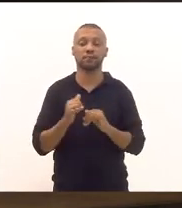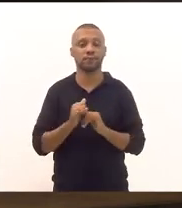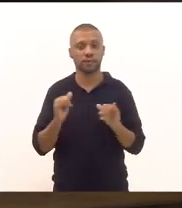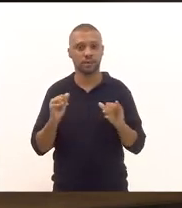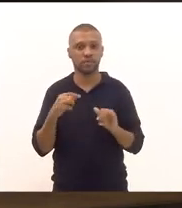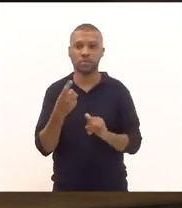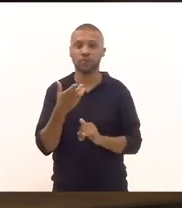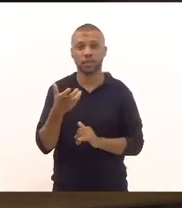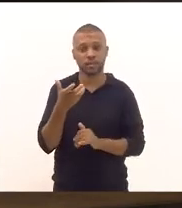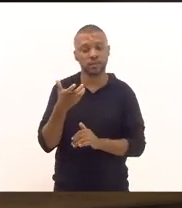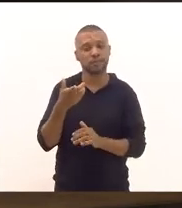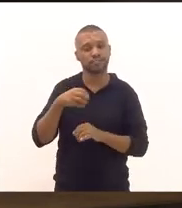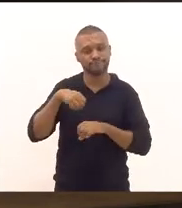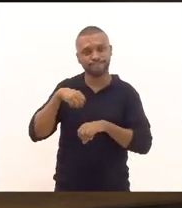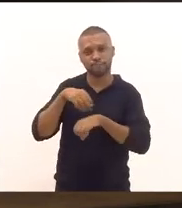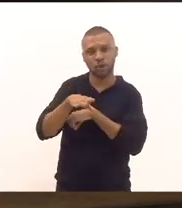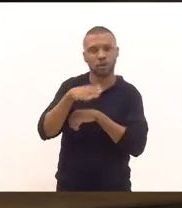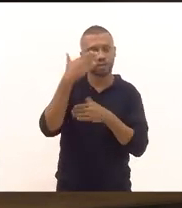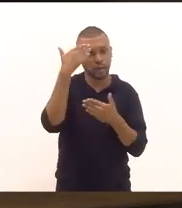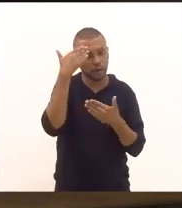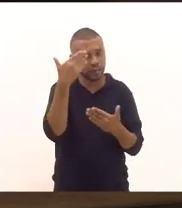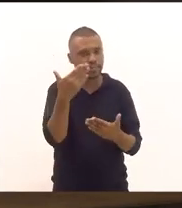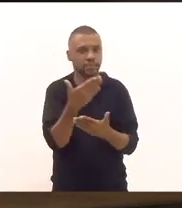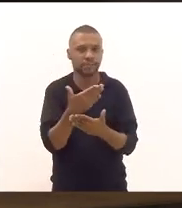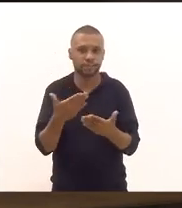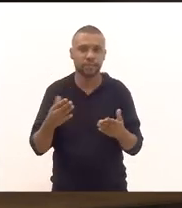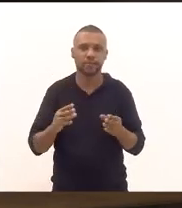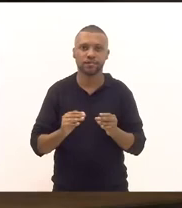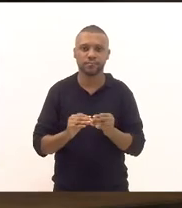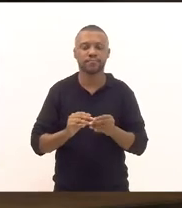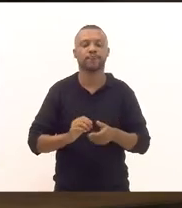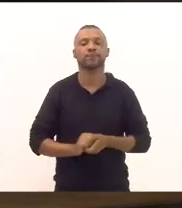que eu queria dar de agradecimento